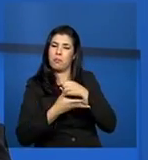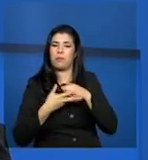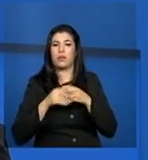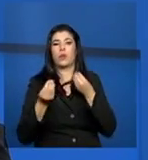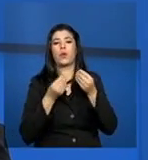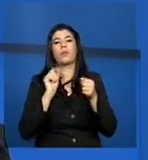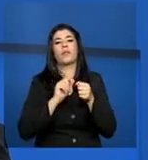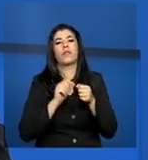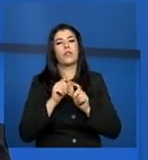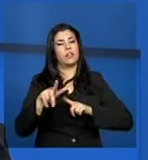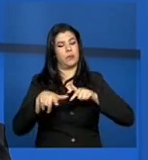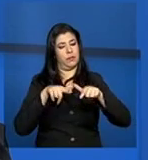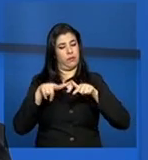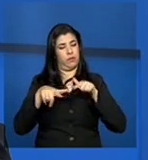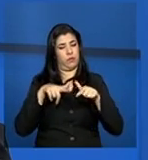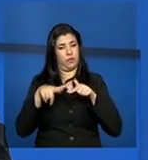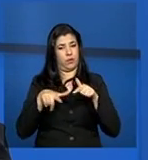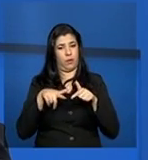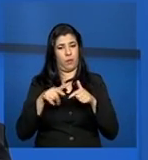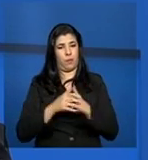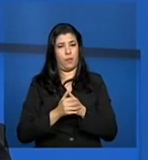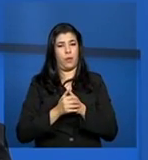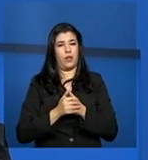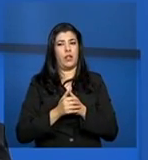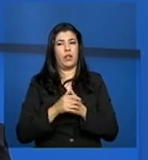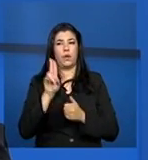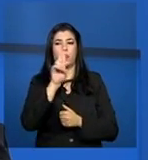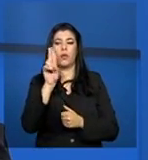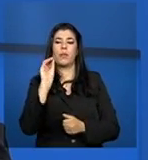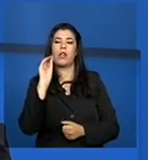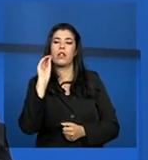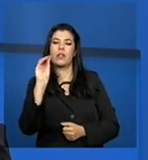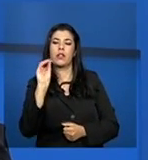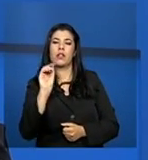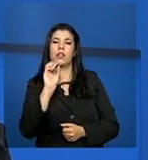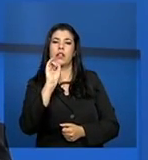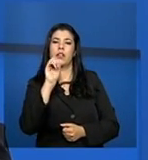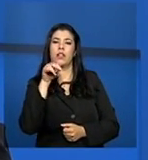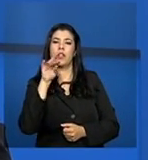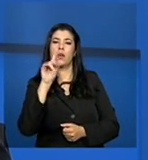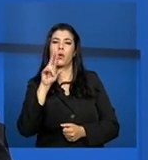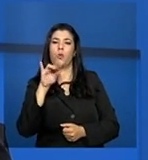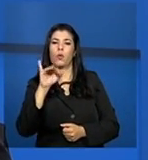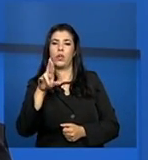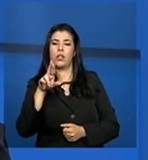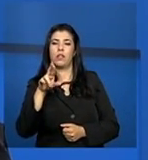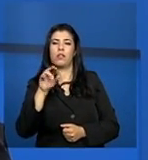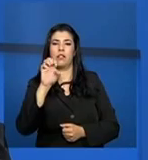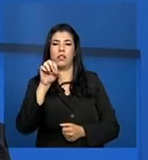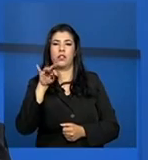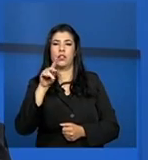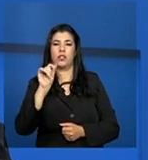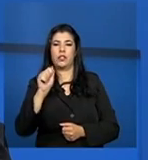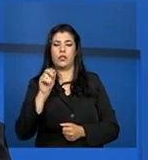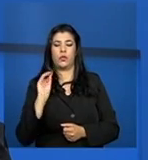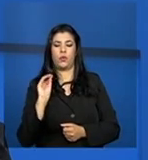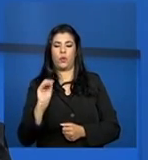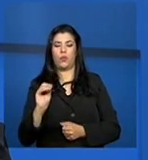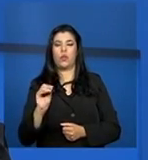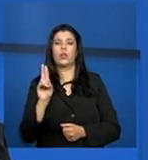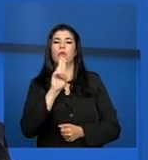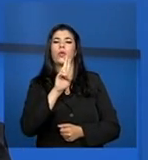através da funcionalidade Incluir Entidade. Nessa tela de Incluir Entidade, ele vai cadastrar